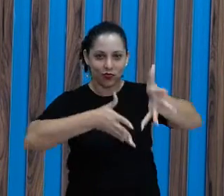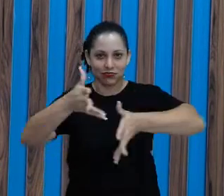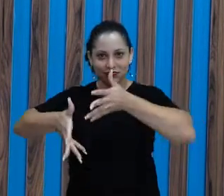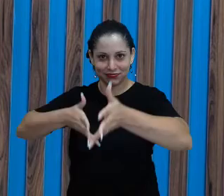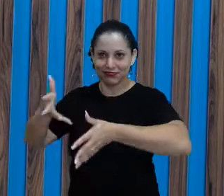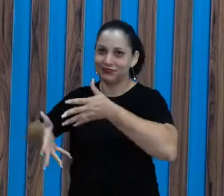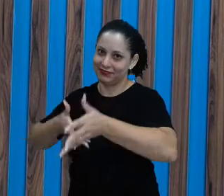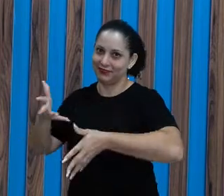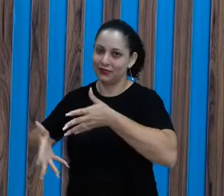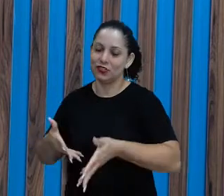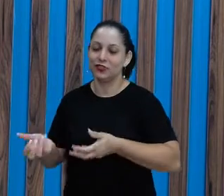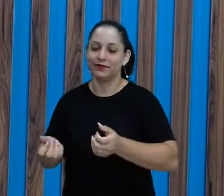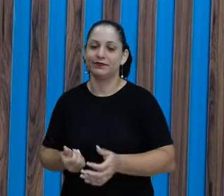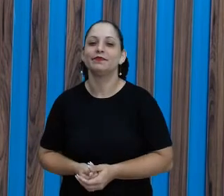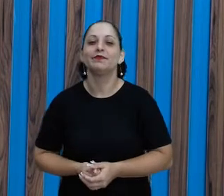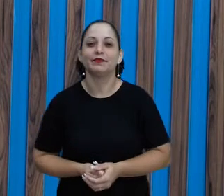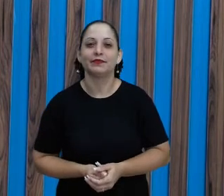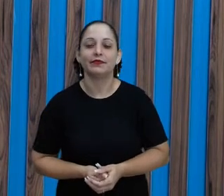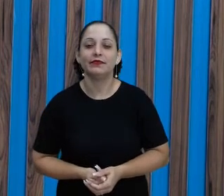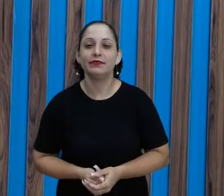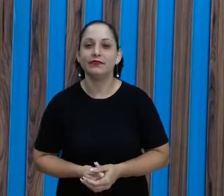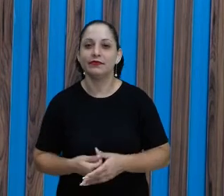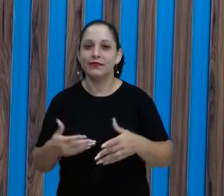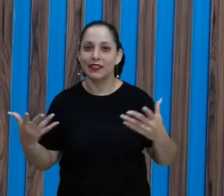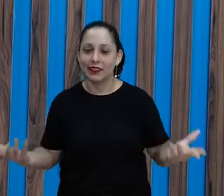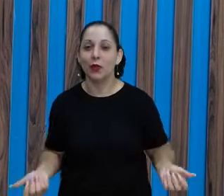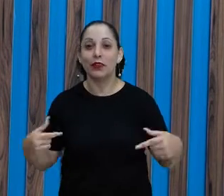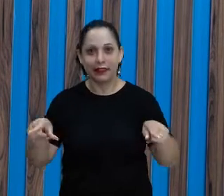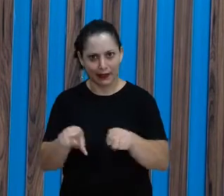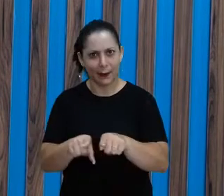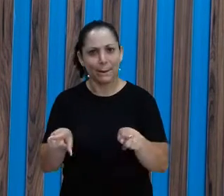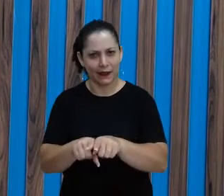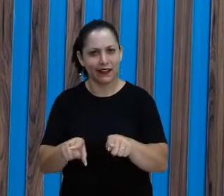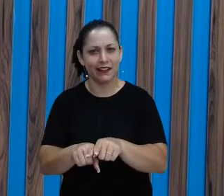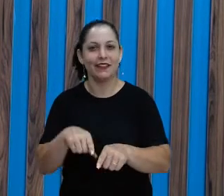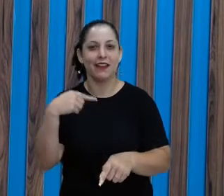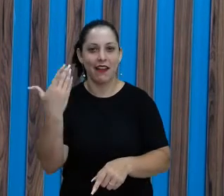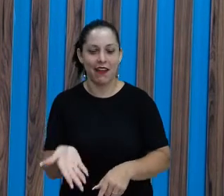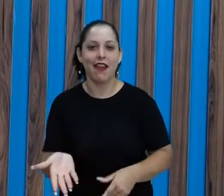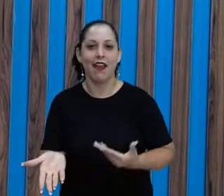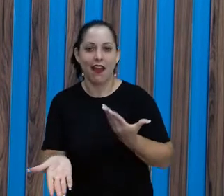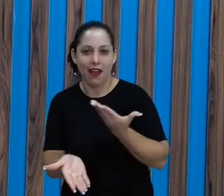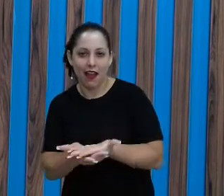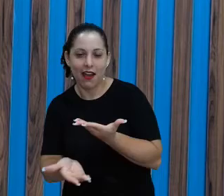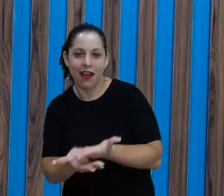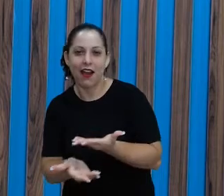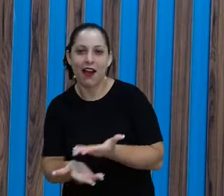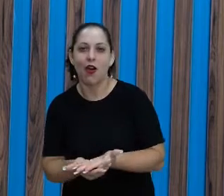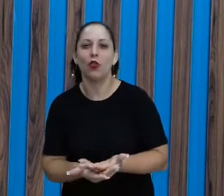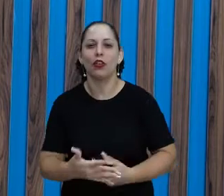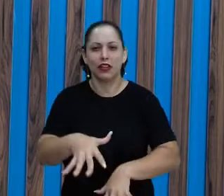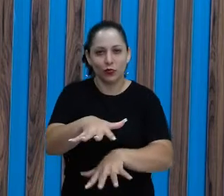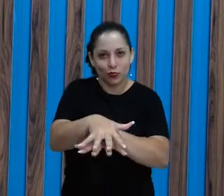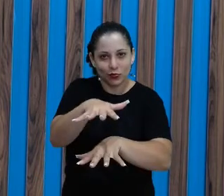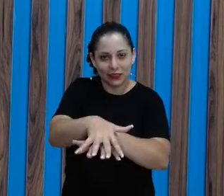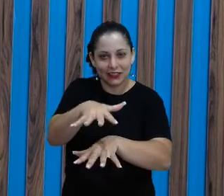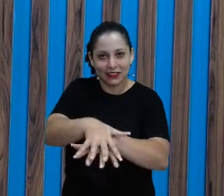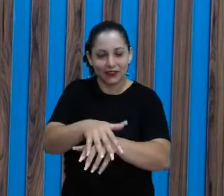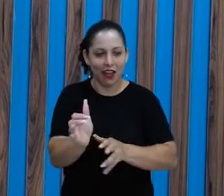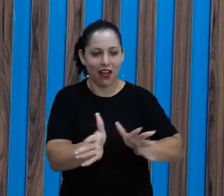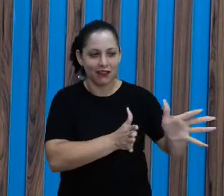brasileira de sinais, né, e as nossas libras. Então, que também é uma coisa que torna a aula mais acessível, né? A gente está falando aí